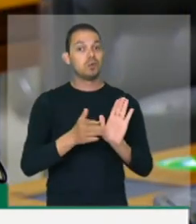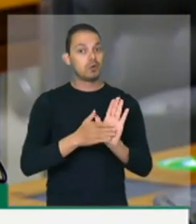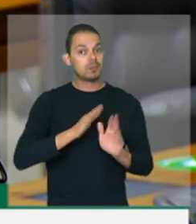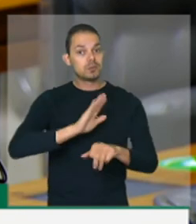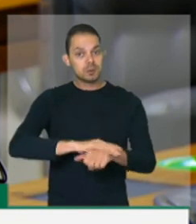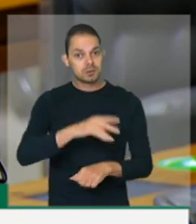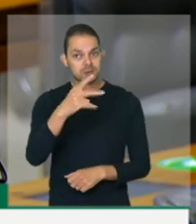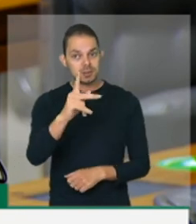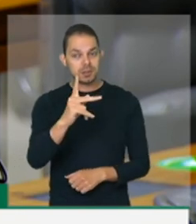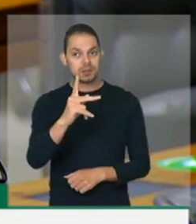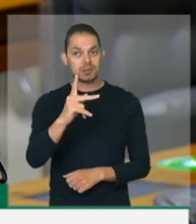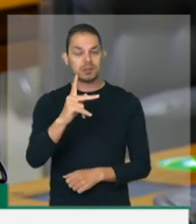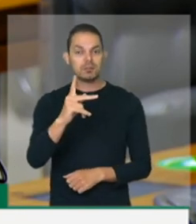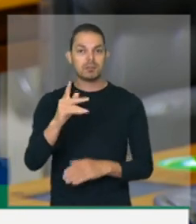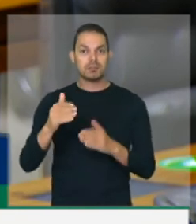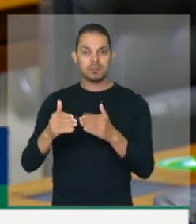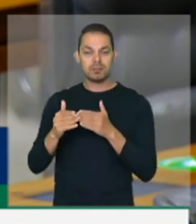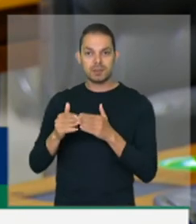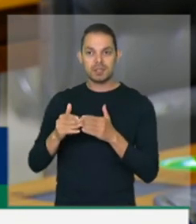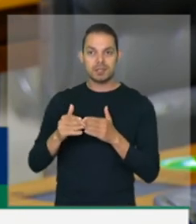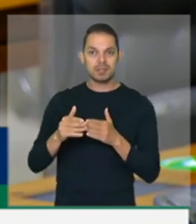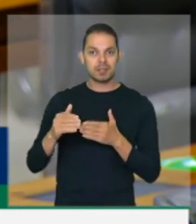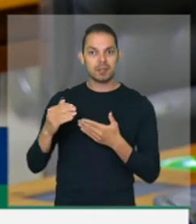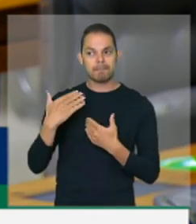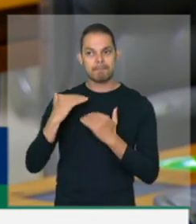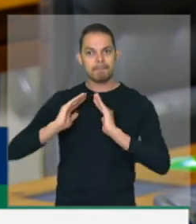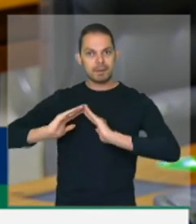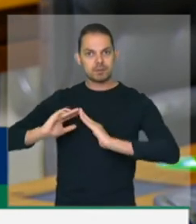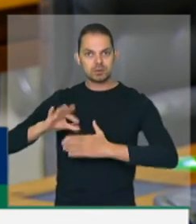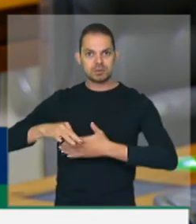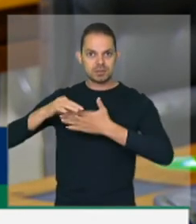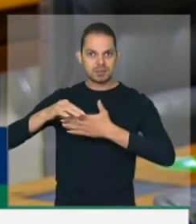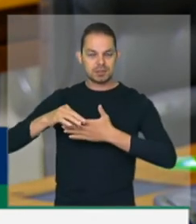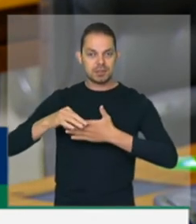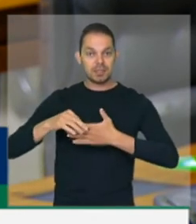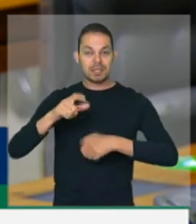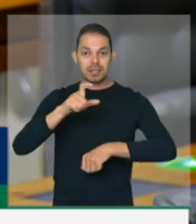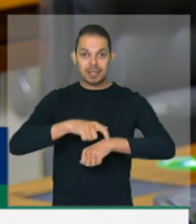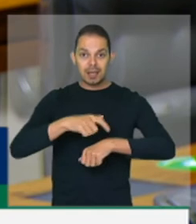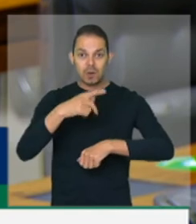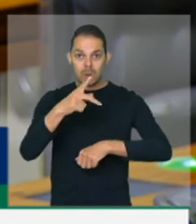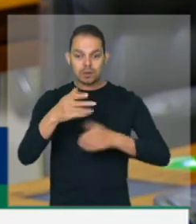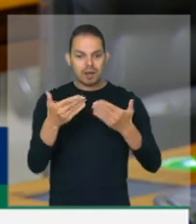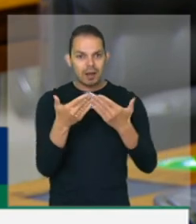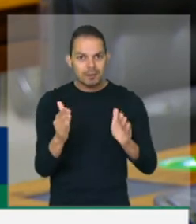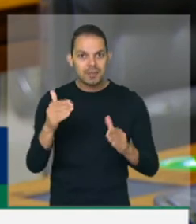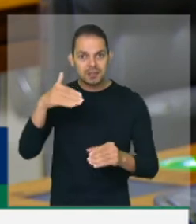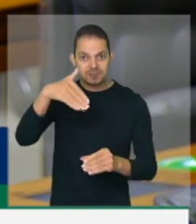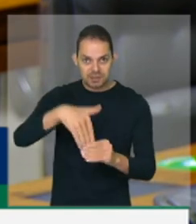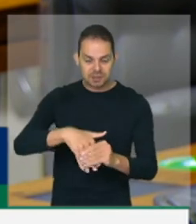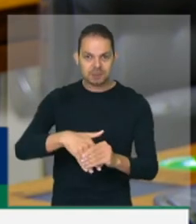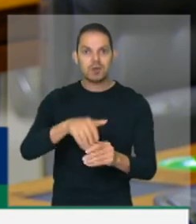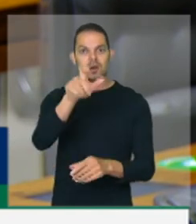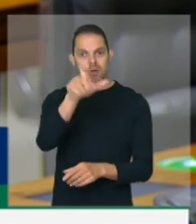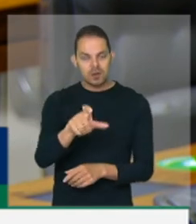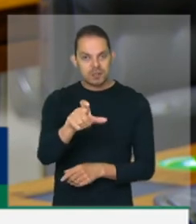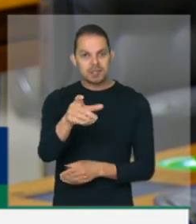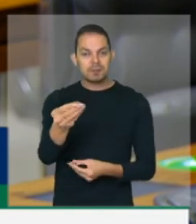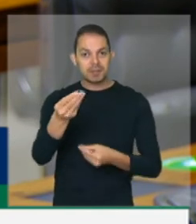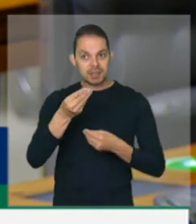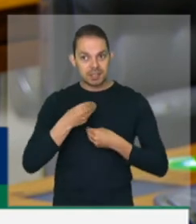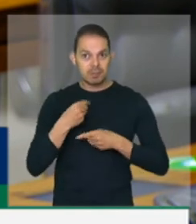Excelência em função do apelo que eu recebi, inclusive, dos líderes, certo? Na hora que Vossa Excelência abrir a votação, Vossa Excelência me concede,